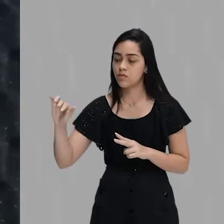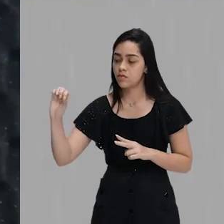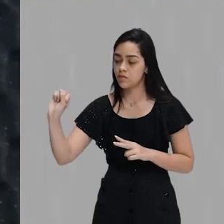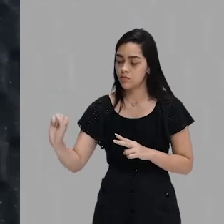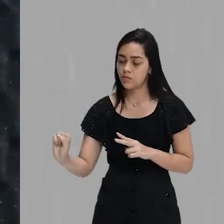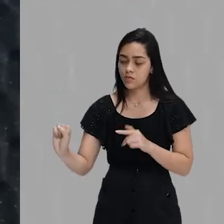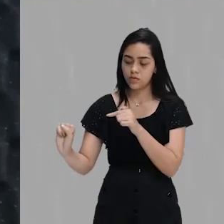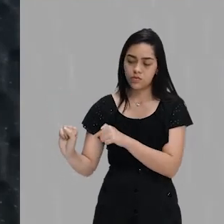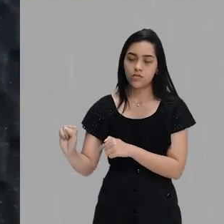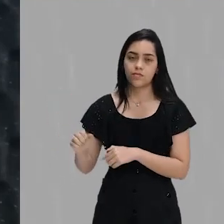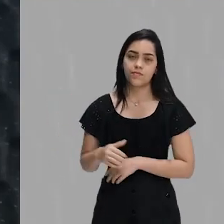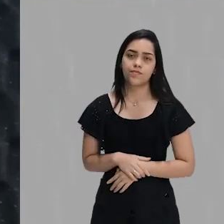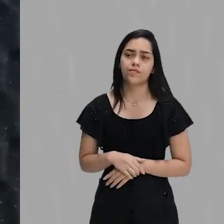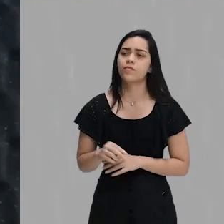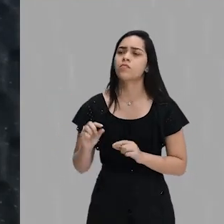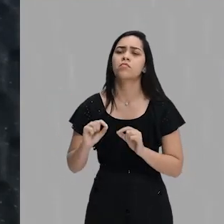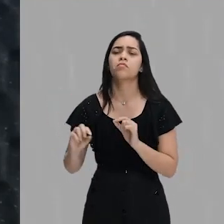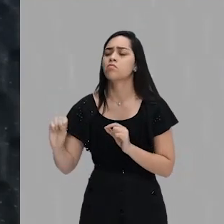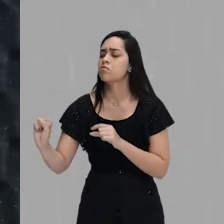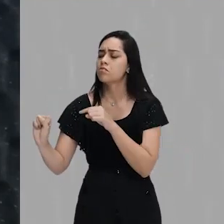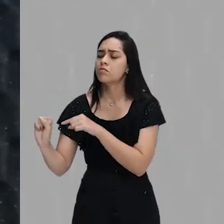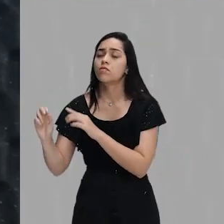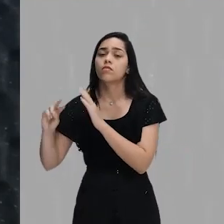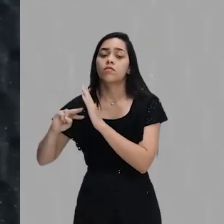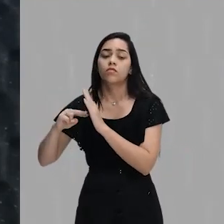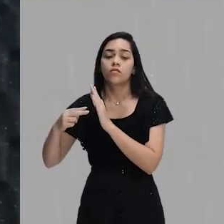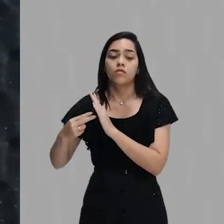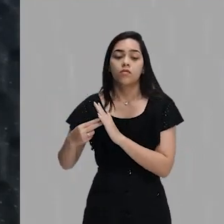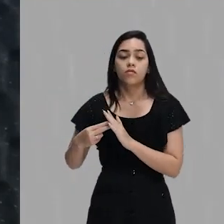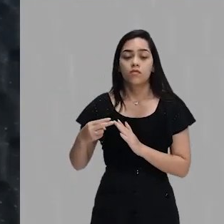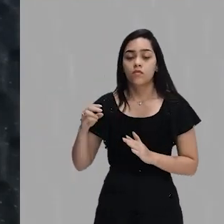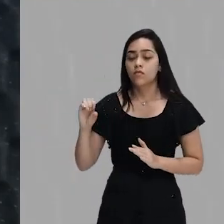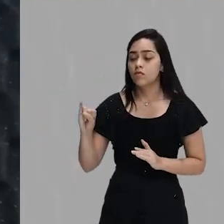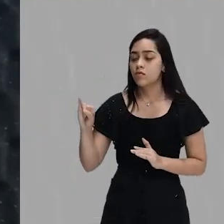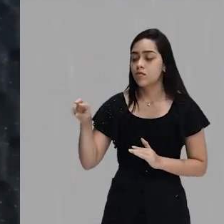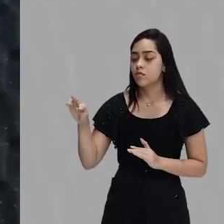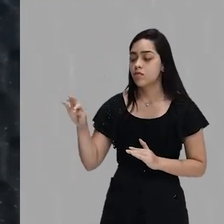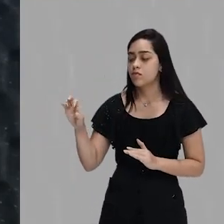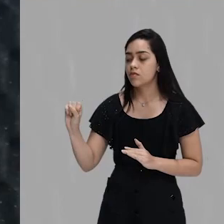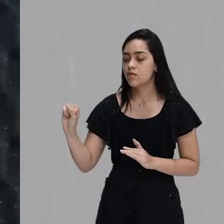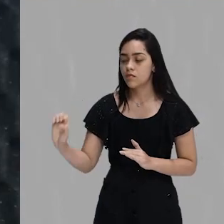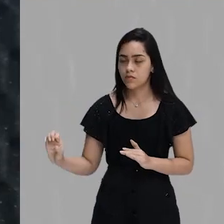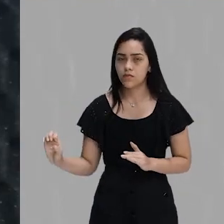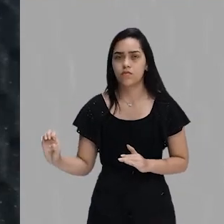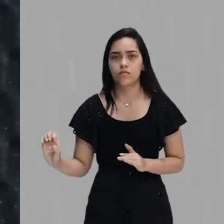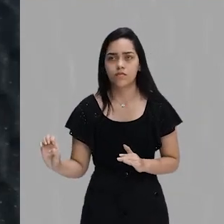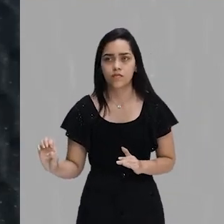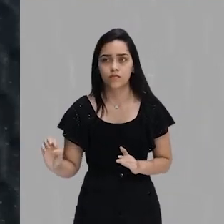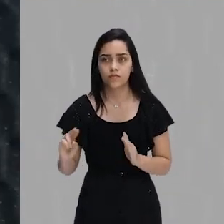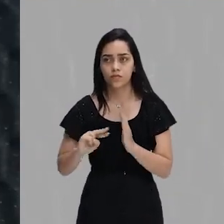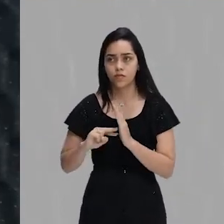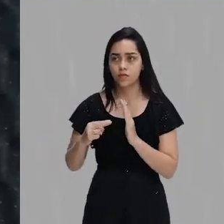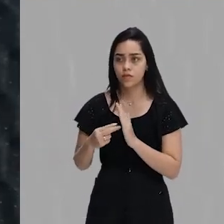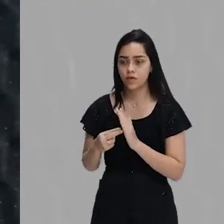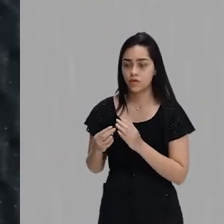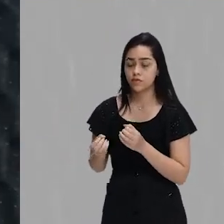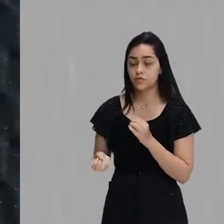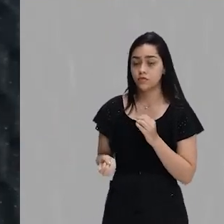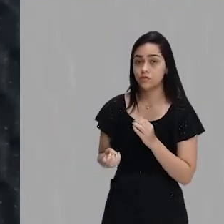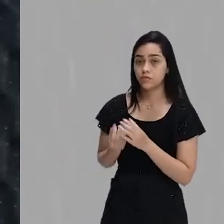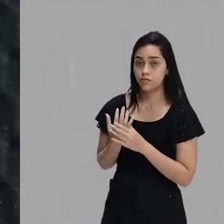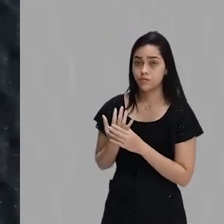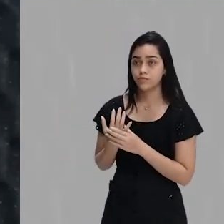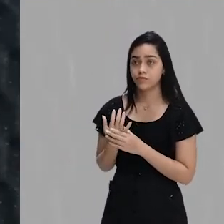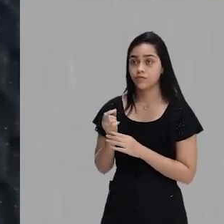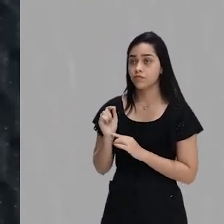fase S. O que é S? S quer dizer síntese ou sintético. Síntese quer dizer produção,